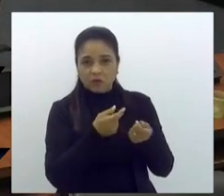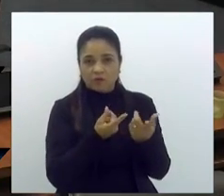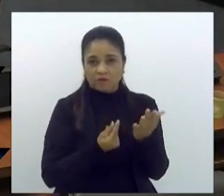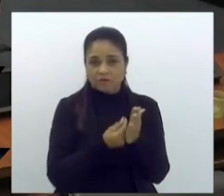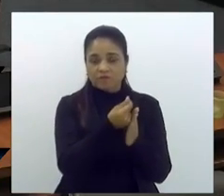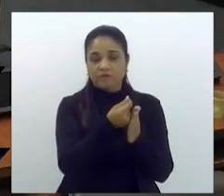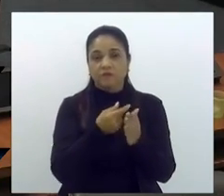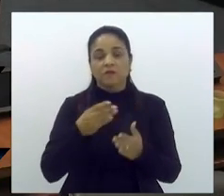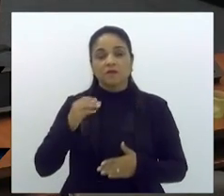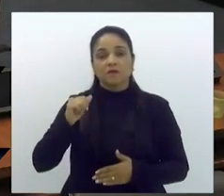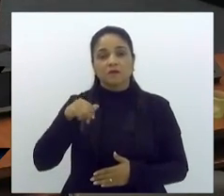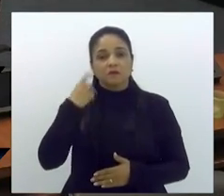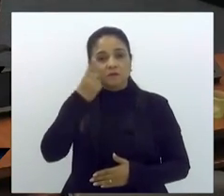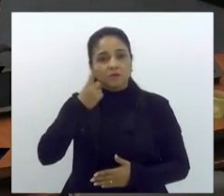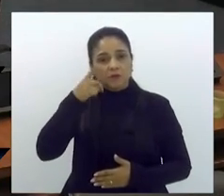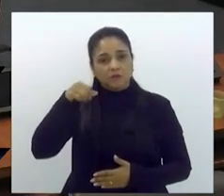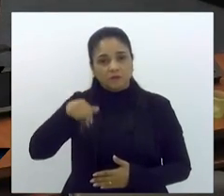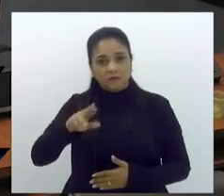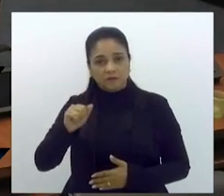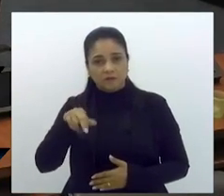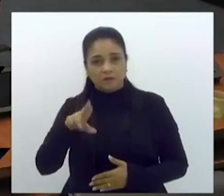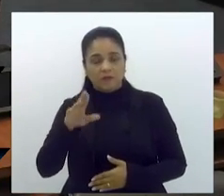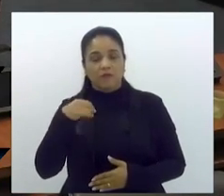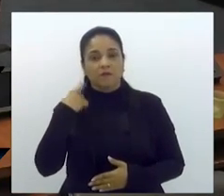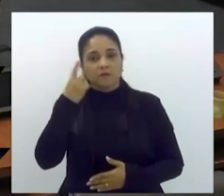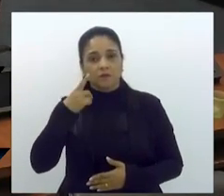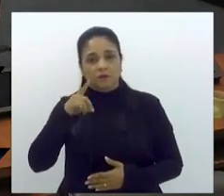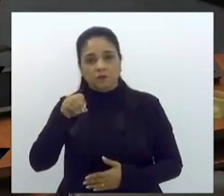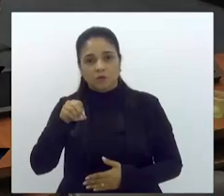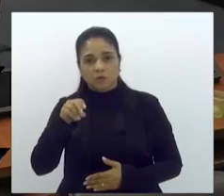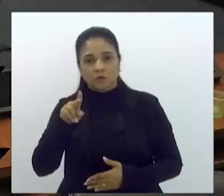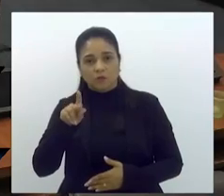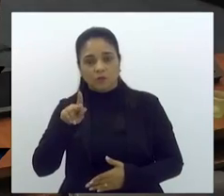Correia Deputado Douglas